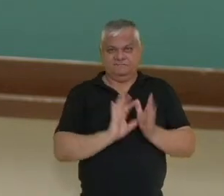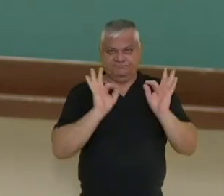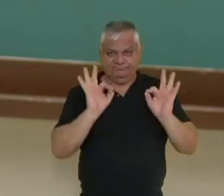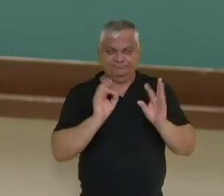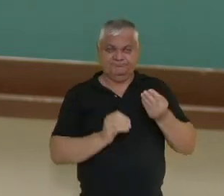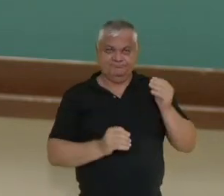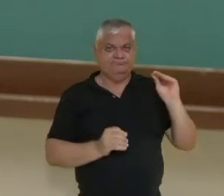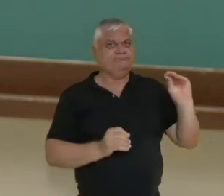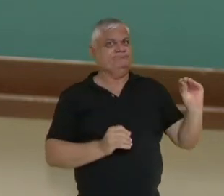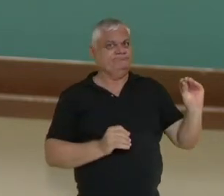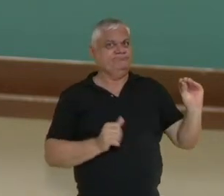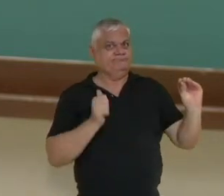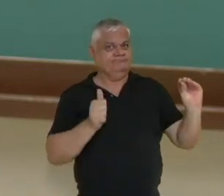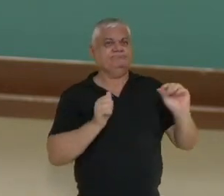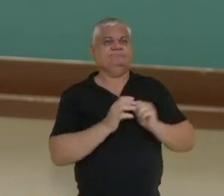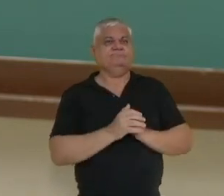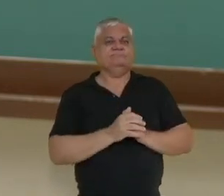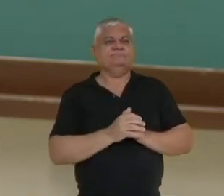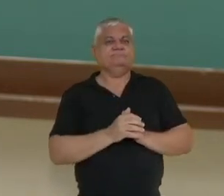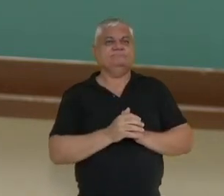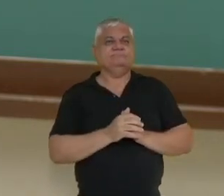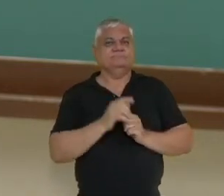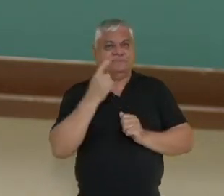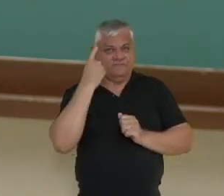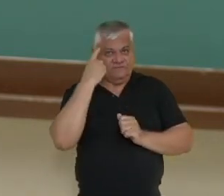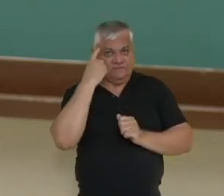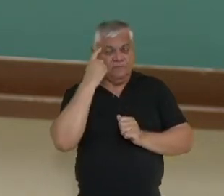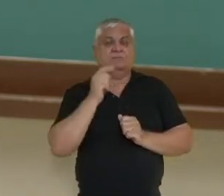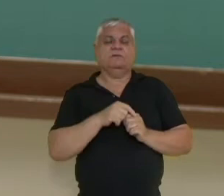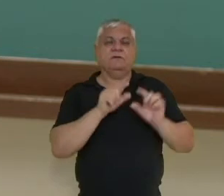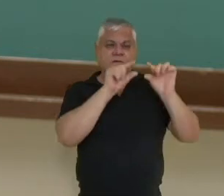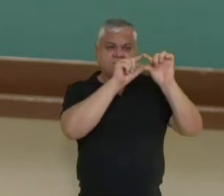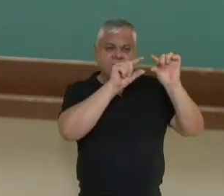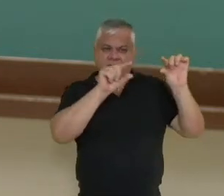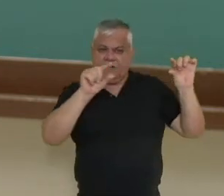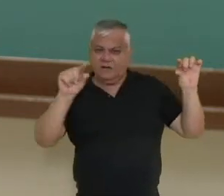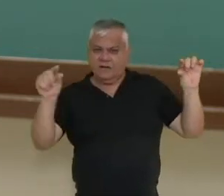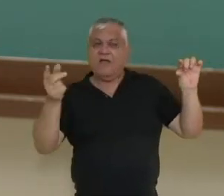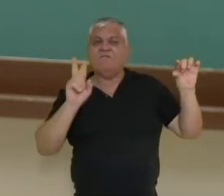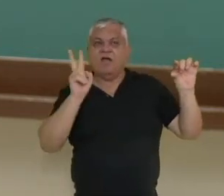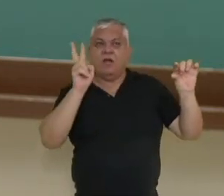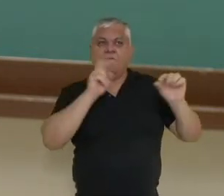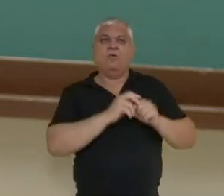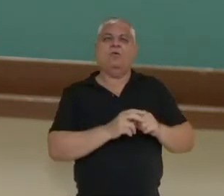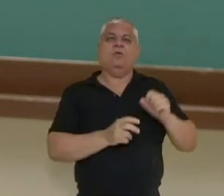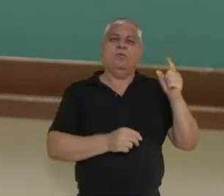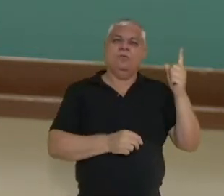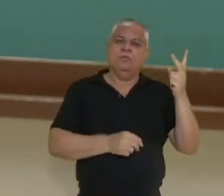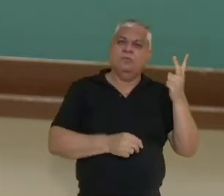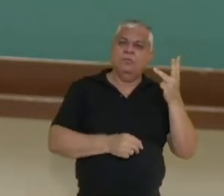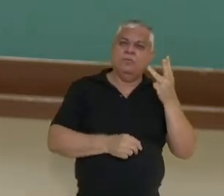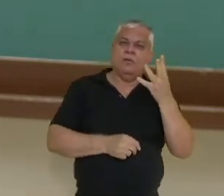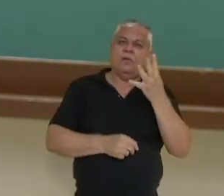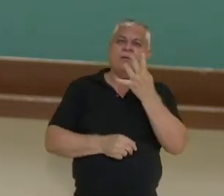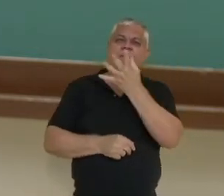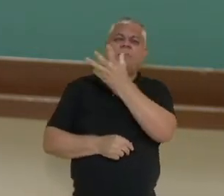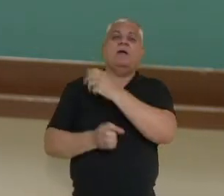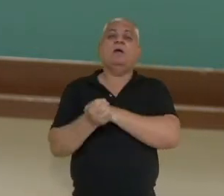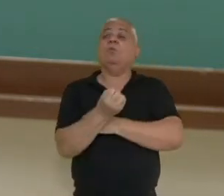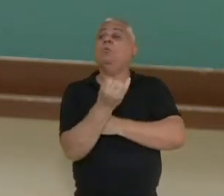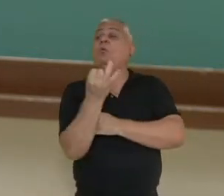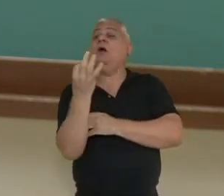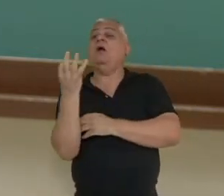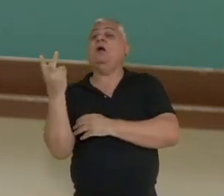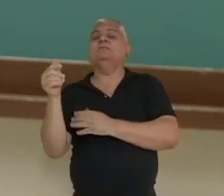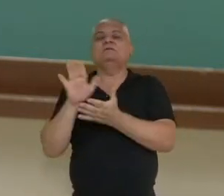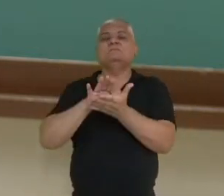R$180, tudo bem? Então, percebam, né, que esses valores aqui, ó, primeiro, segundo, terceiro, é a quantidade de